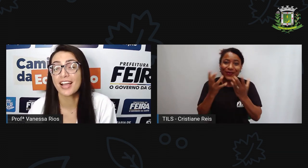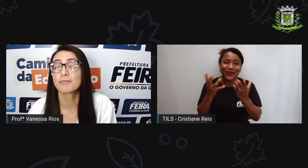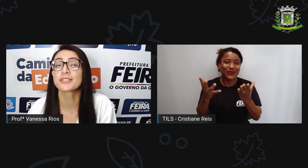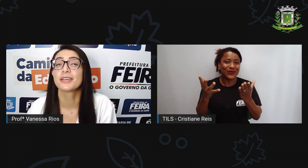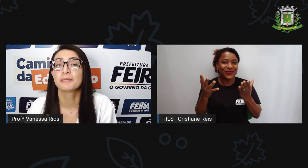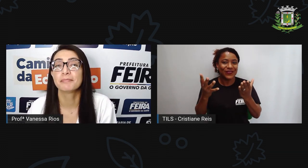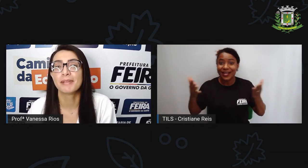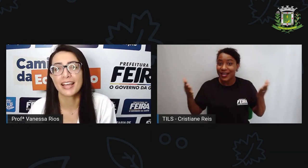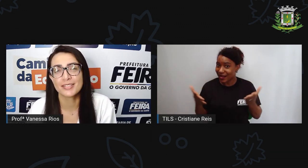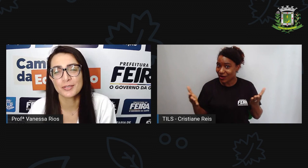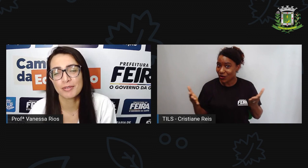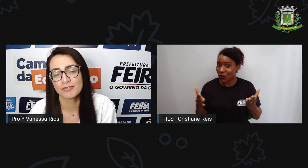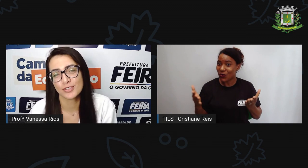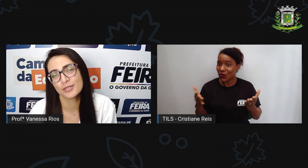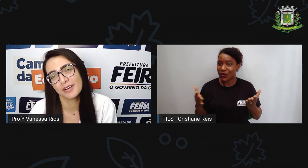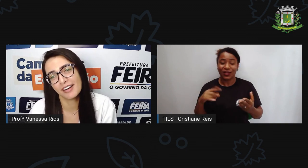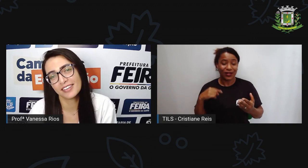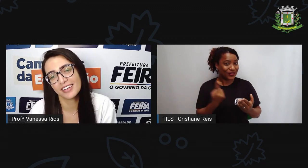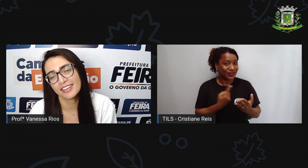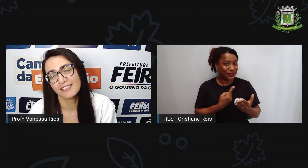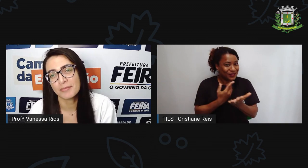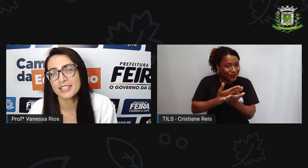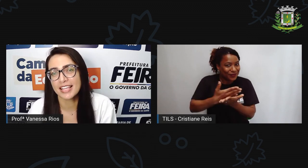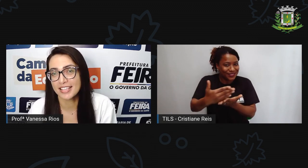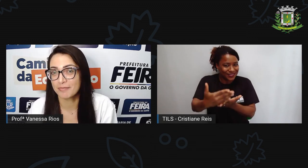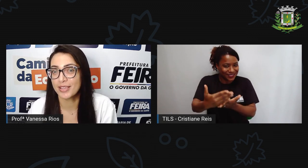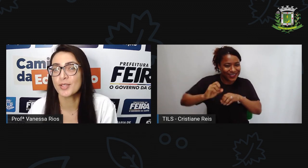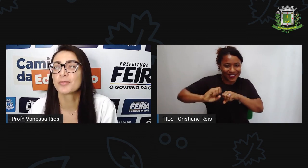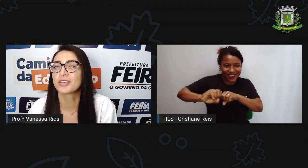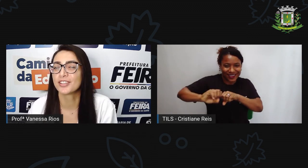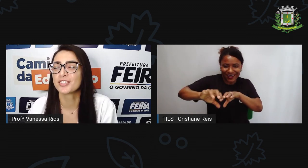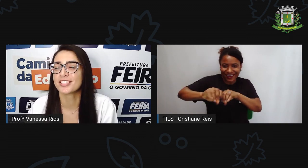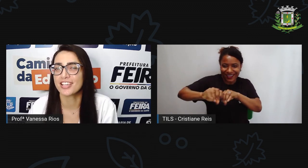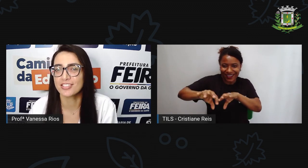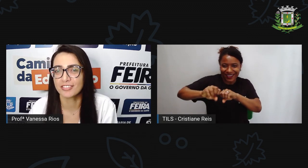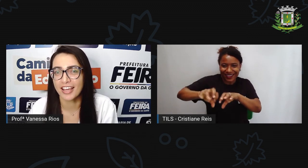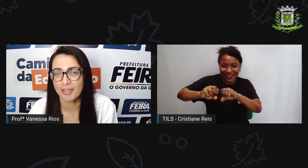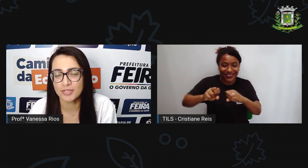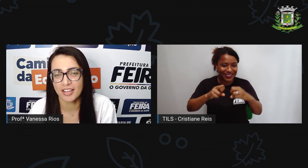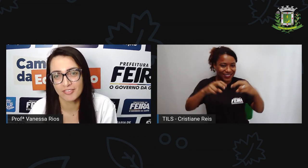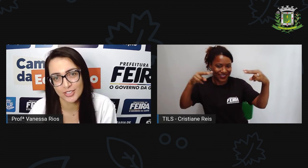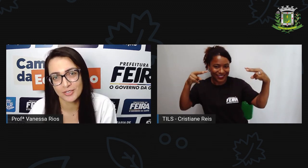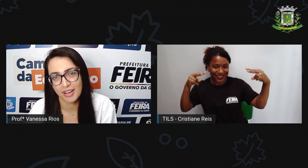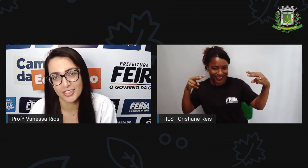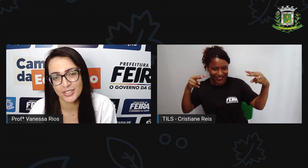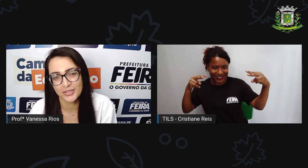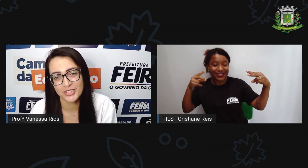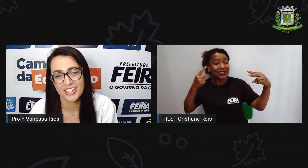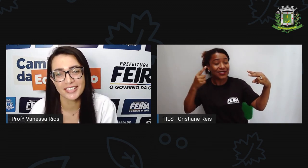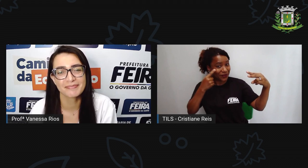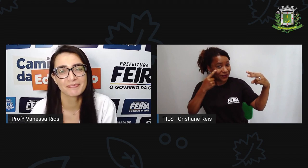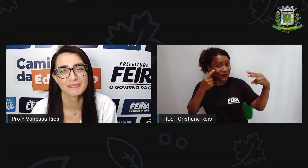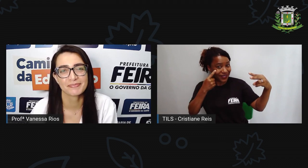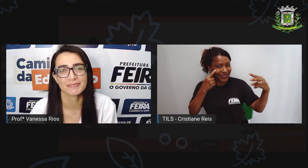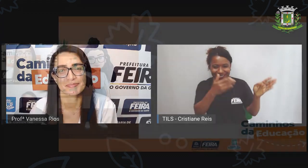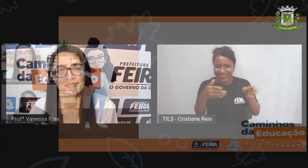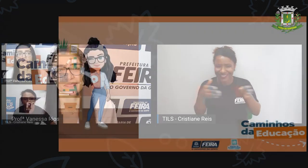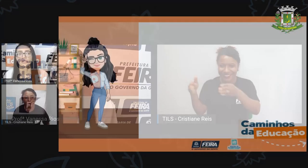começarmos mais uma videoaula. Vamos lá saber sobre o que nós estudaremos na videoaula de hoje.